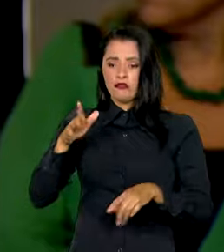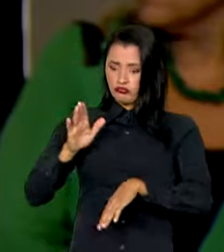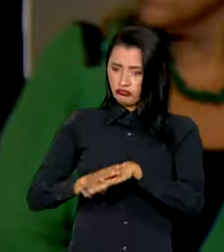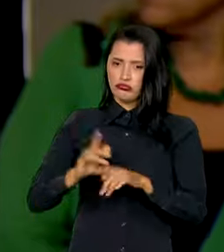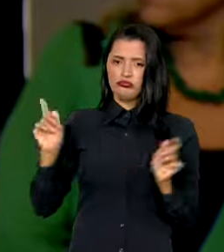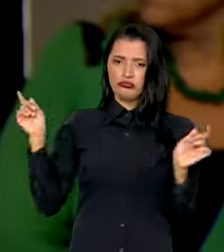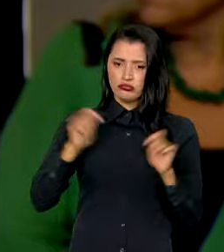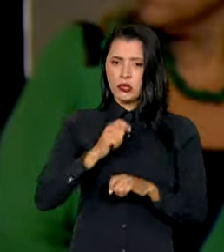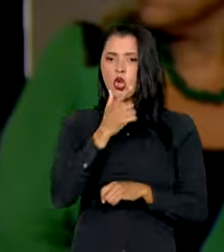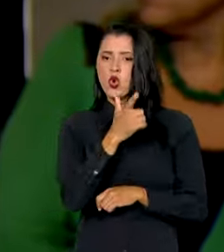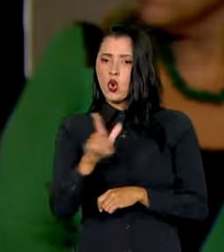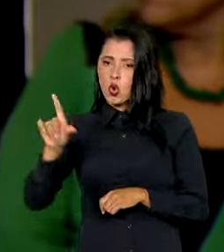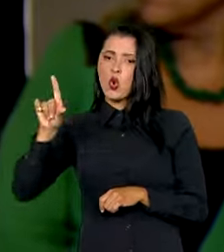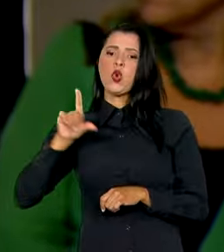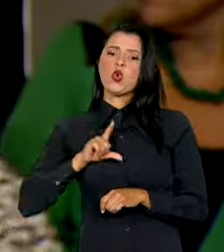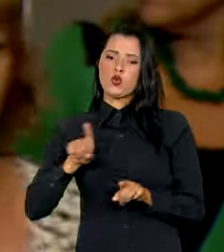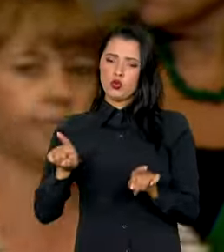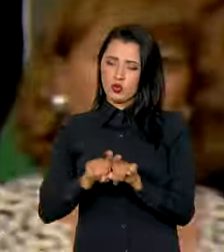que é uma outra